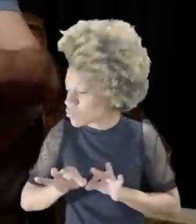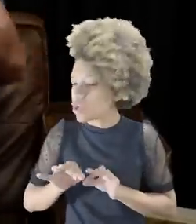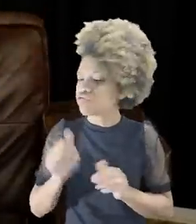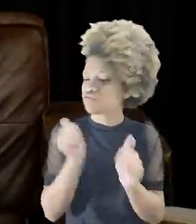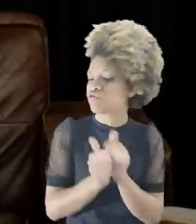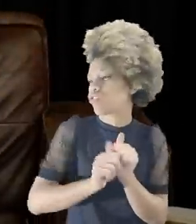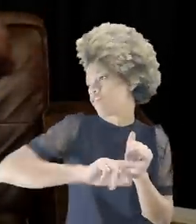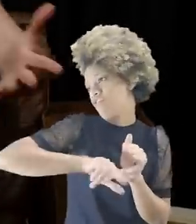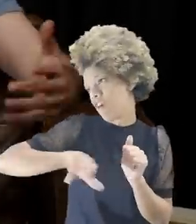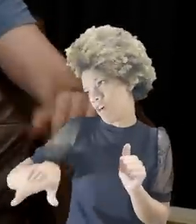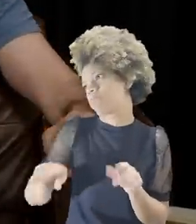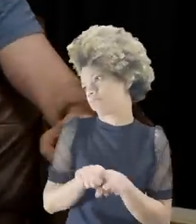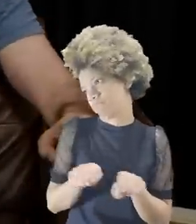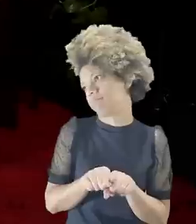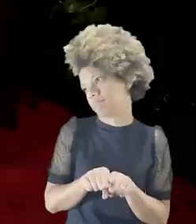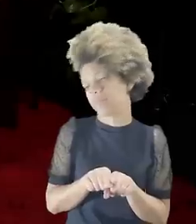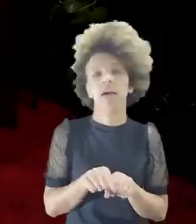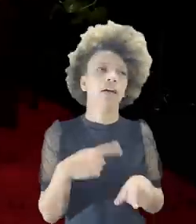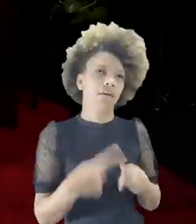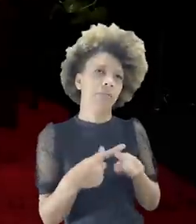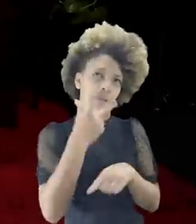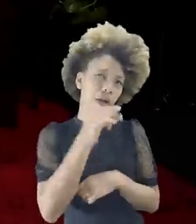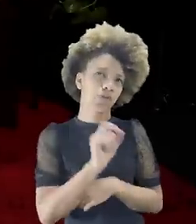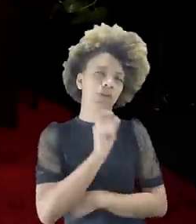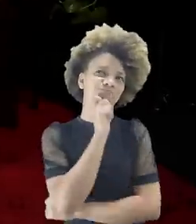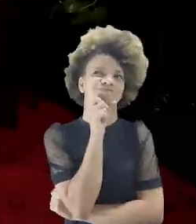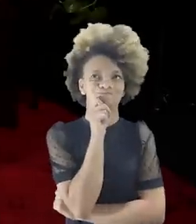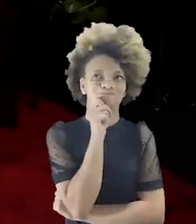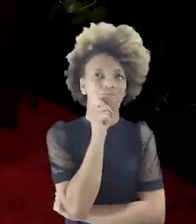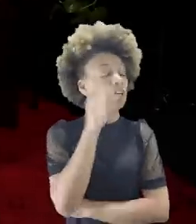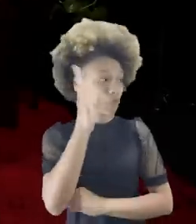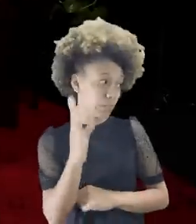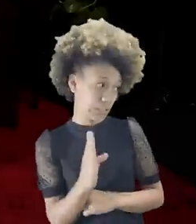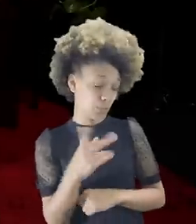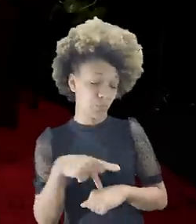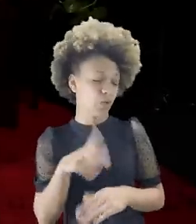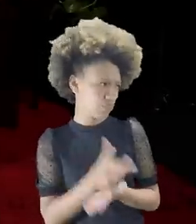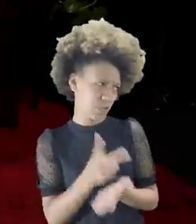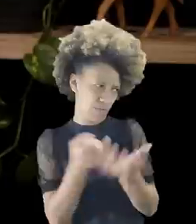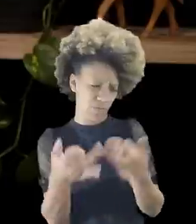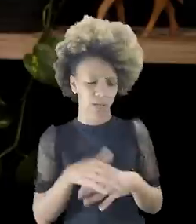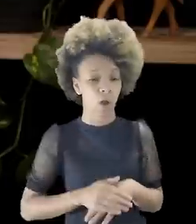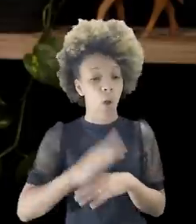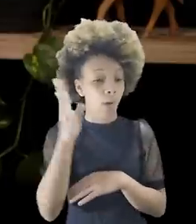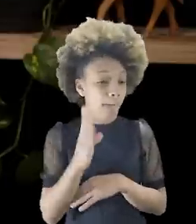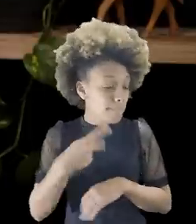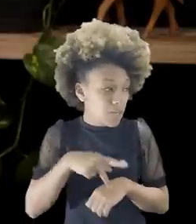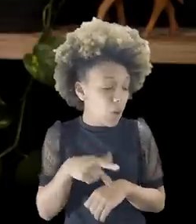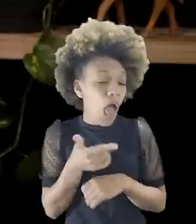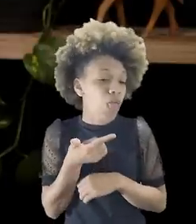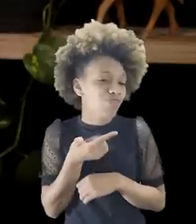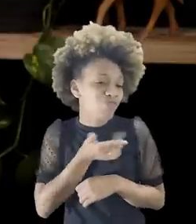modalidade um projeto esportivo da modalidade é que eu acho que a grande questão é o Brasil eu sempre falo isso assim o Brasil ele não gosta